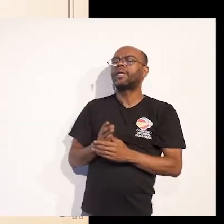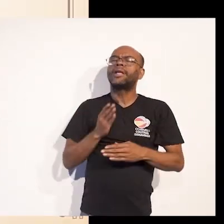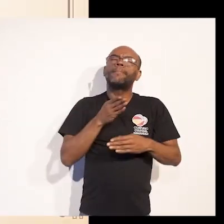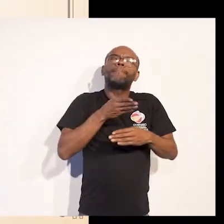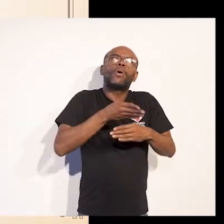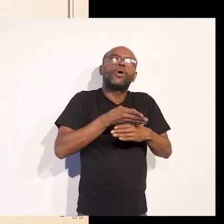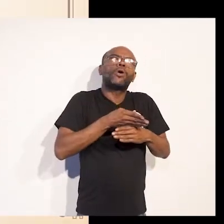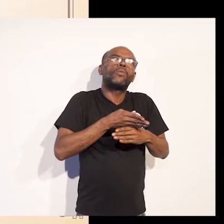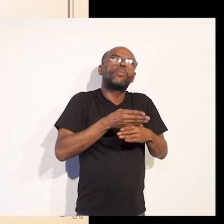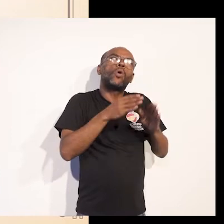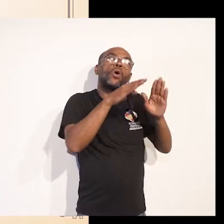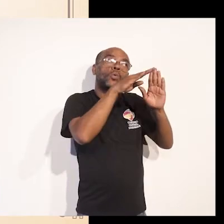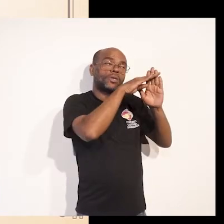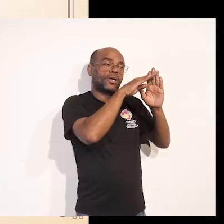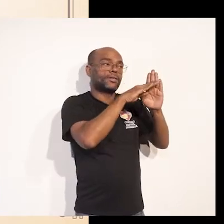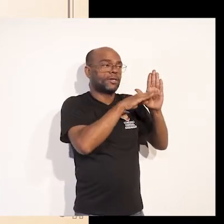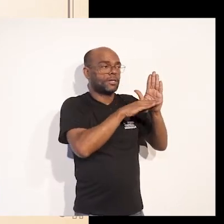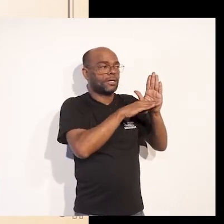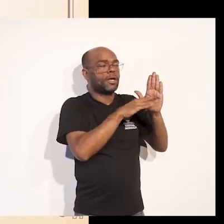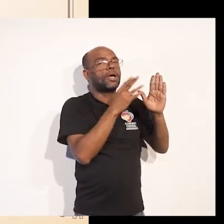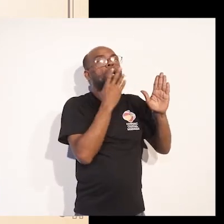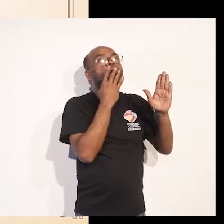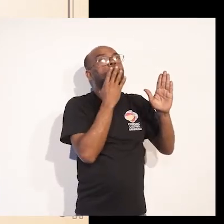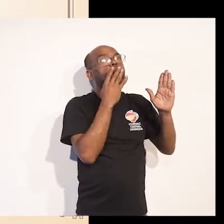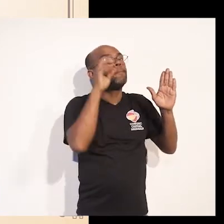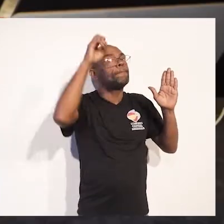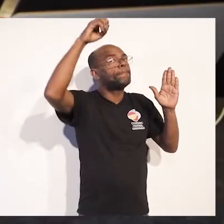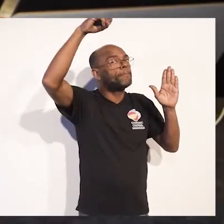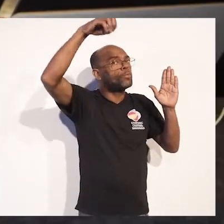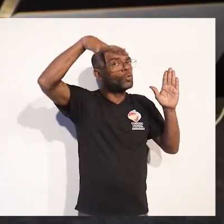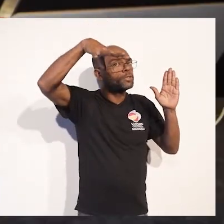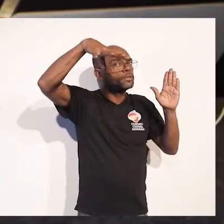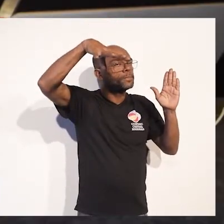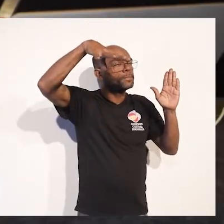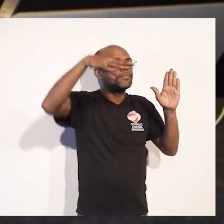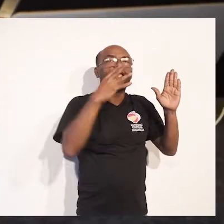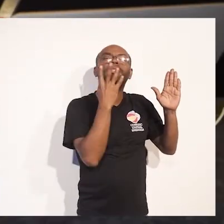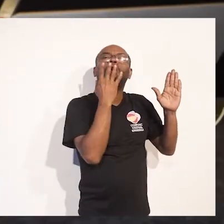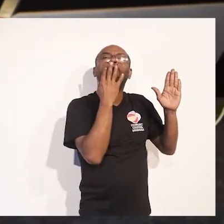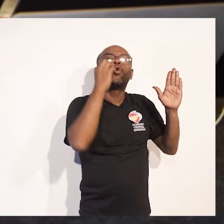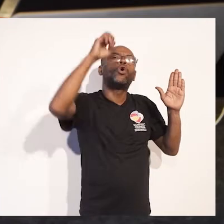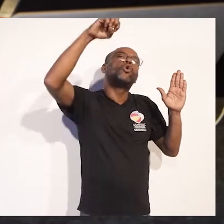outra categoria chamada de cor-luz. Essa cor-luz,